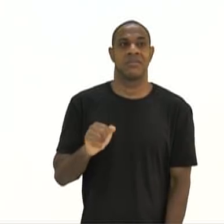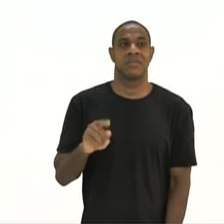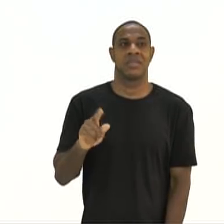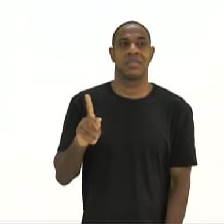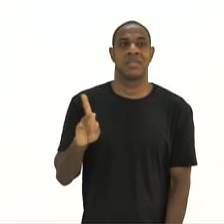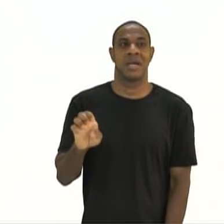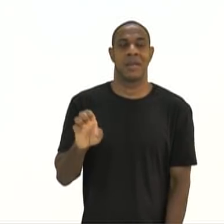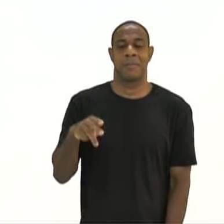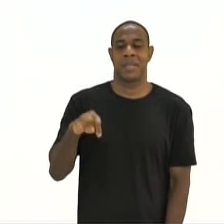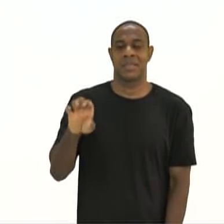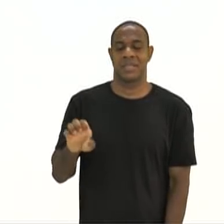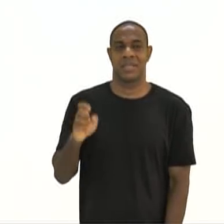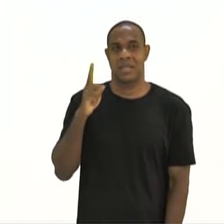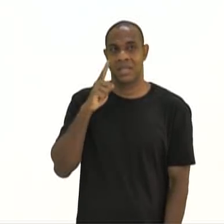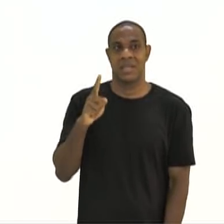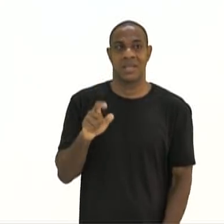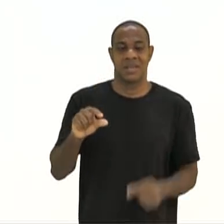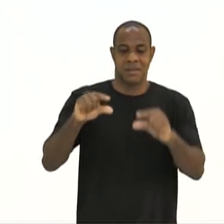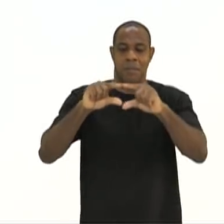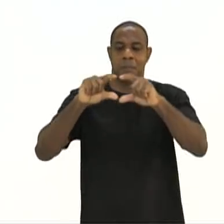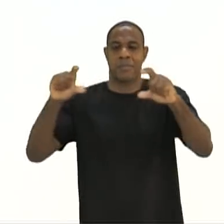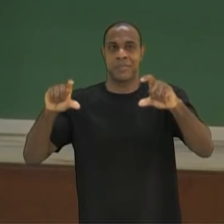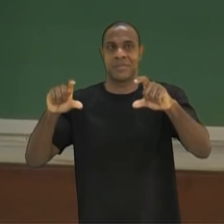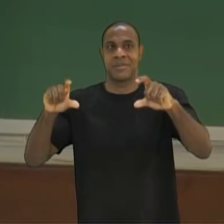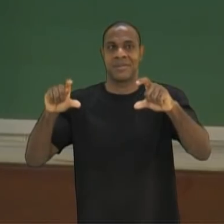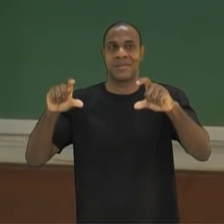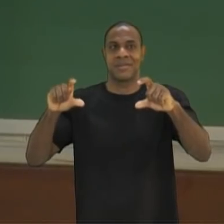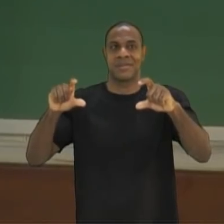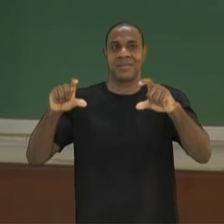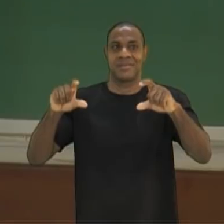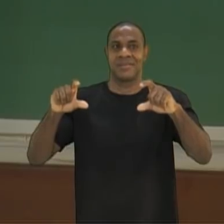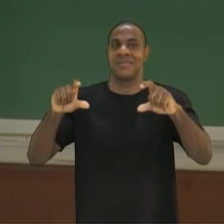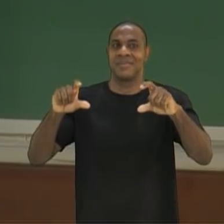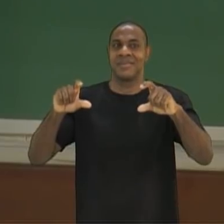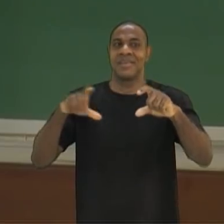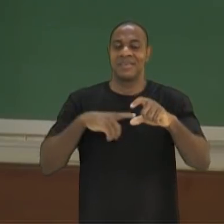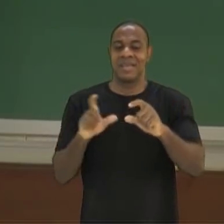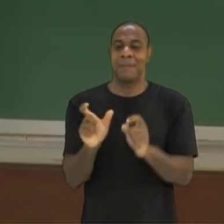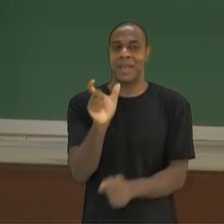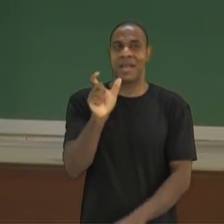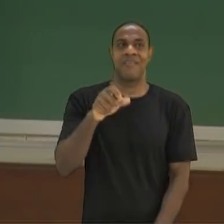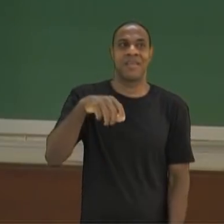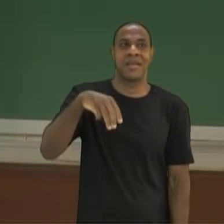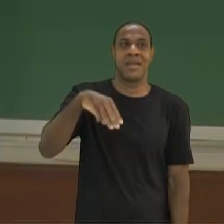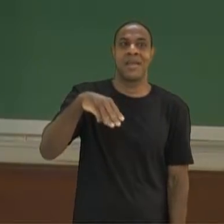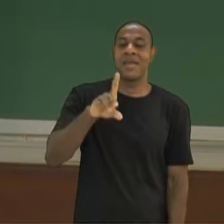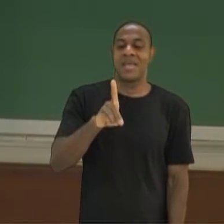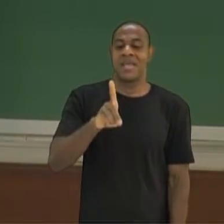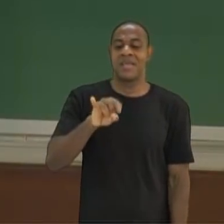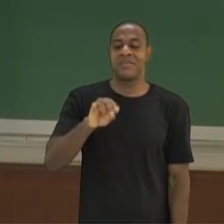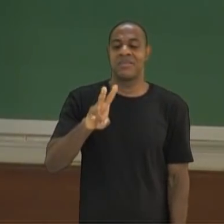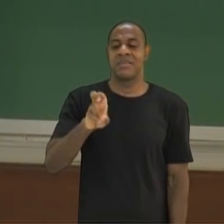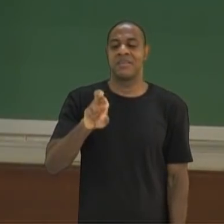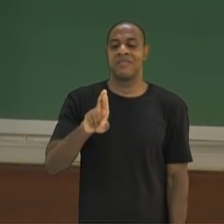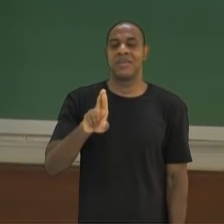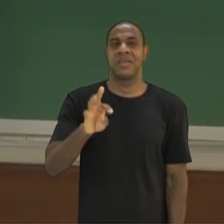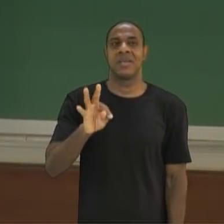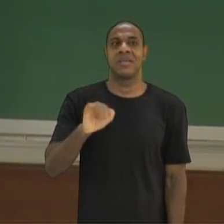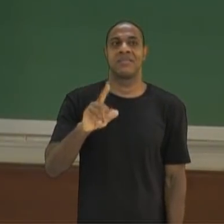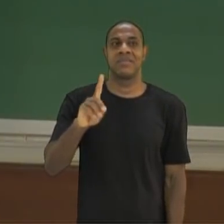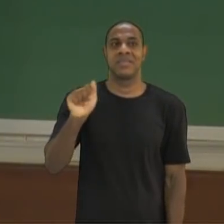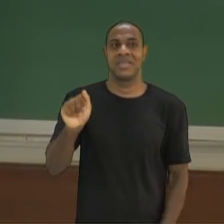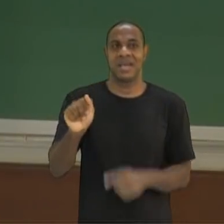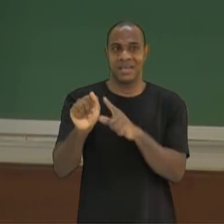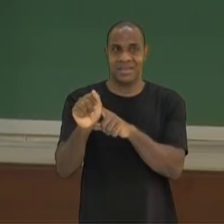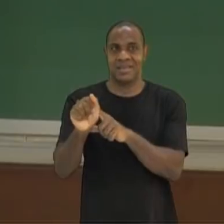forma diferente, né? Você tem primeiro divertida e mente com o M maiúsculo, né? Indicando que o filme vai